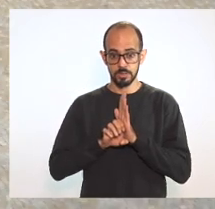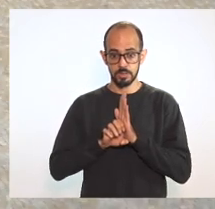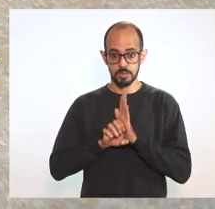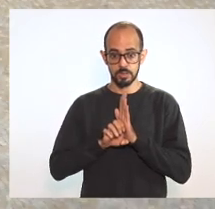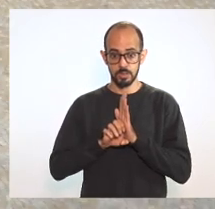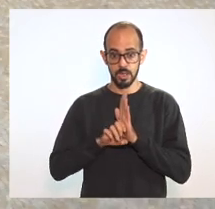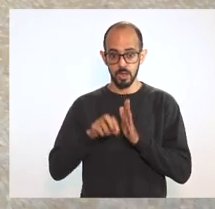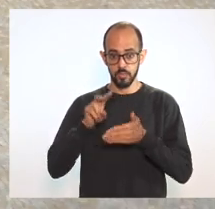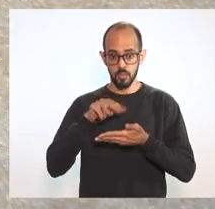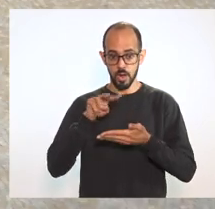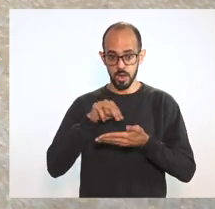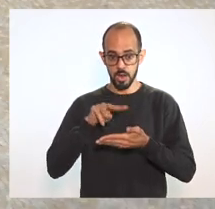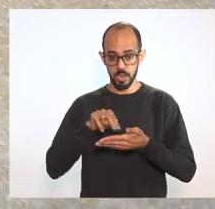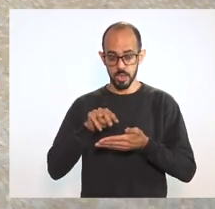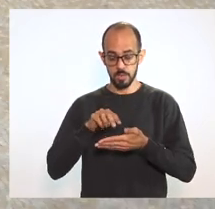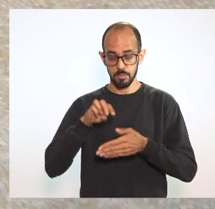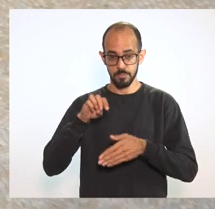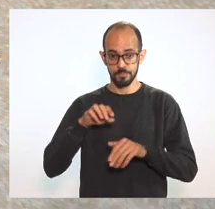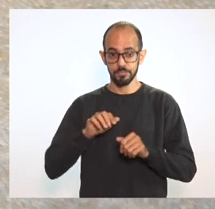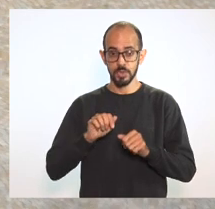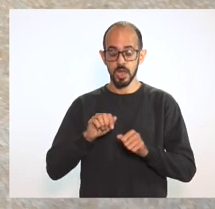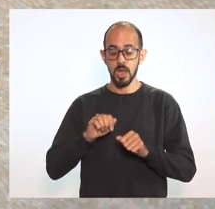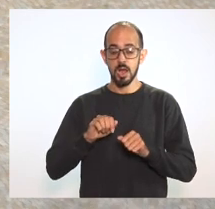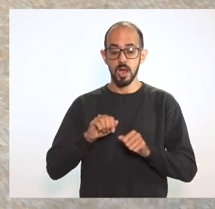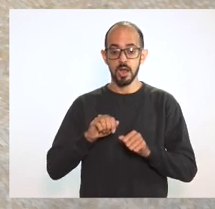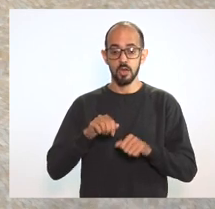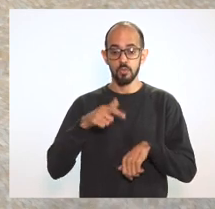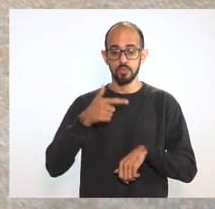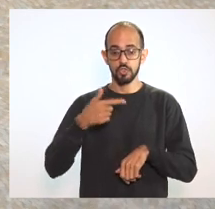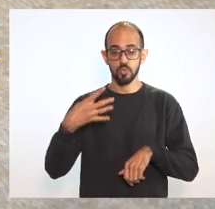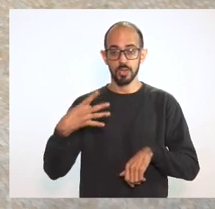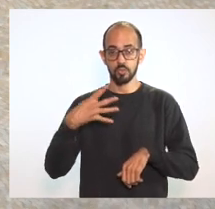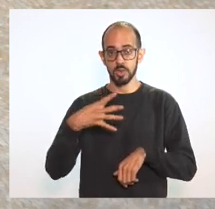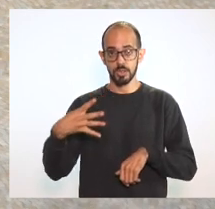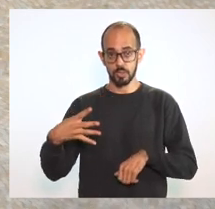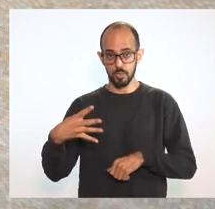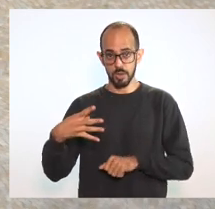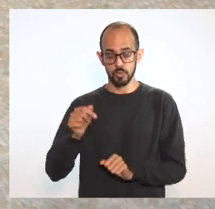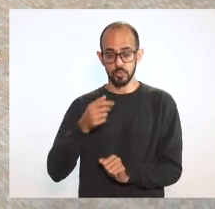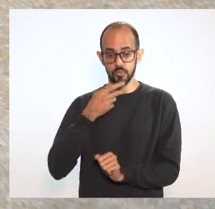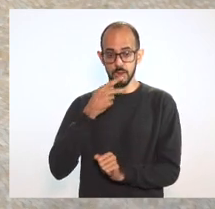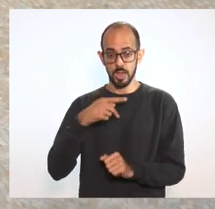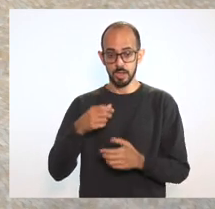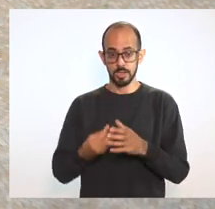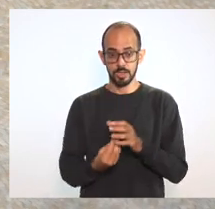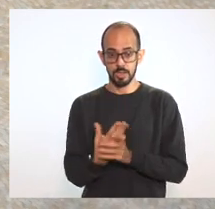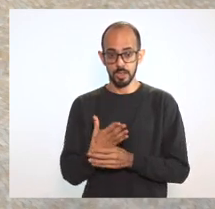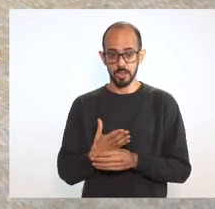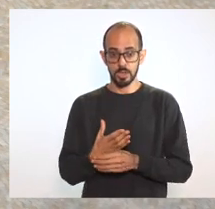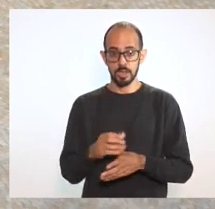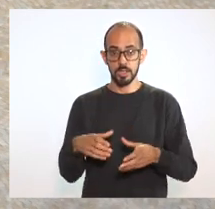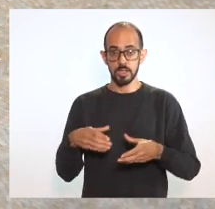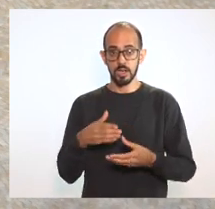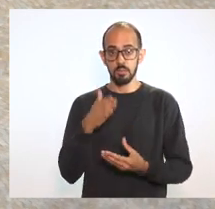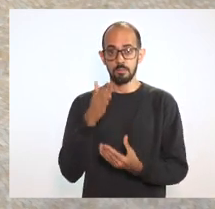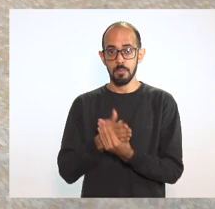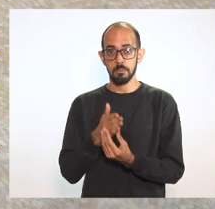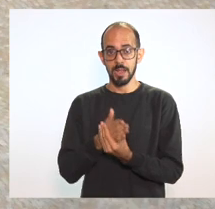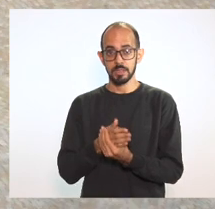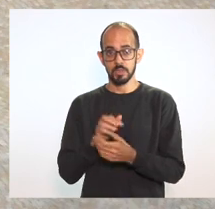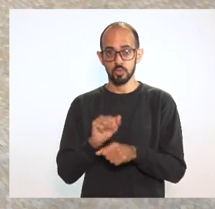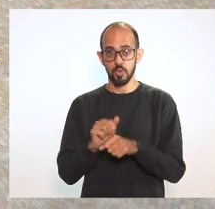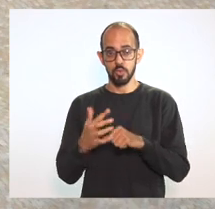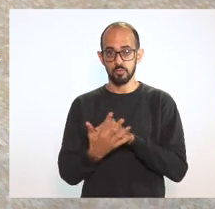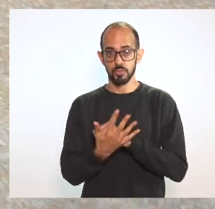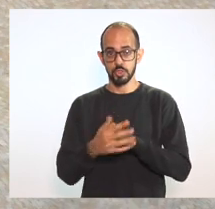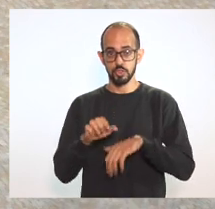aqui, deputado Malafaia. O 2444-2020, cria o dossiê COVID no âmbito do Estado